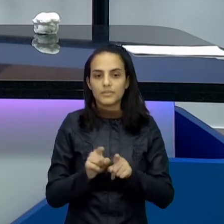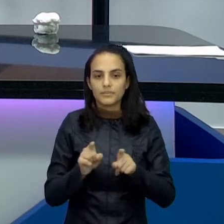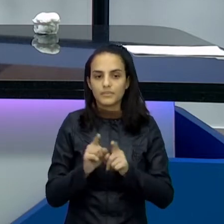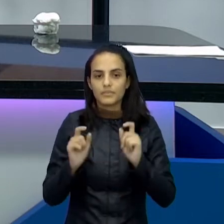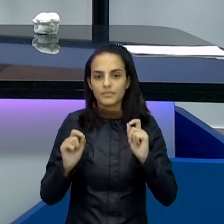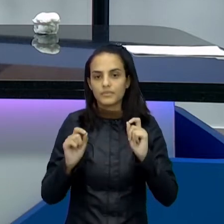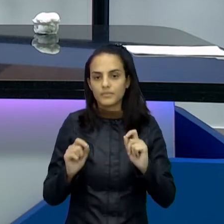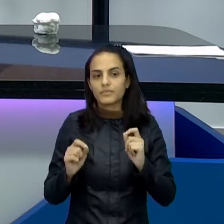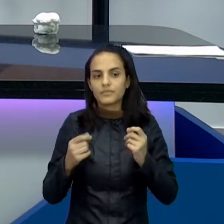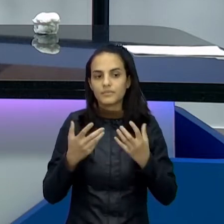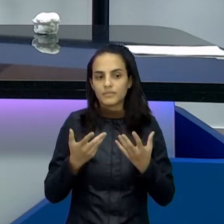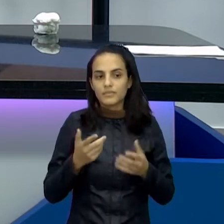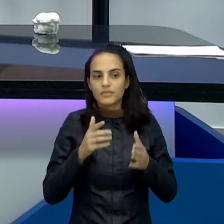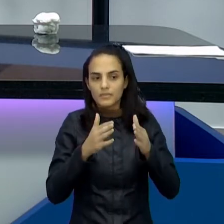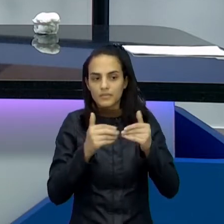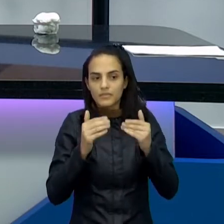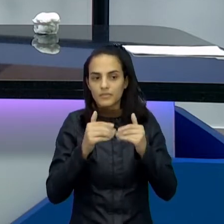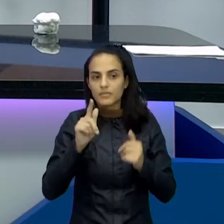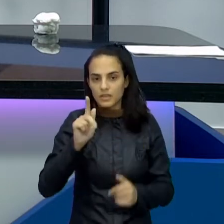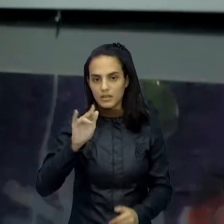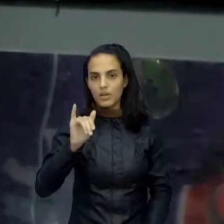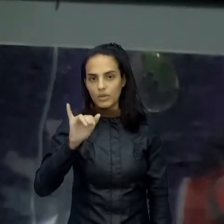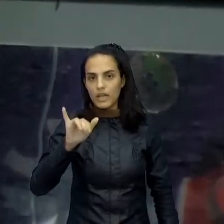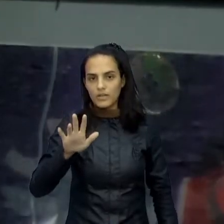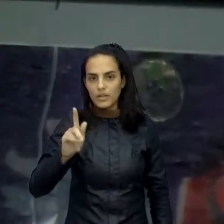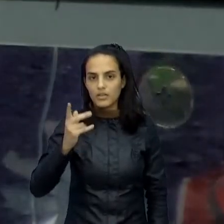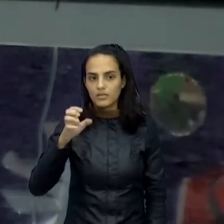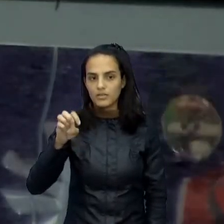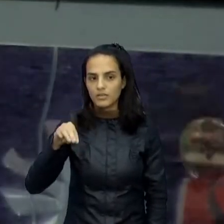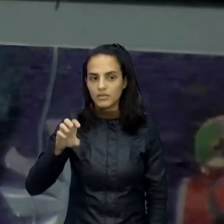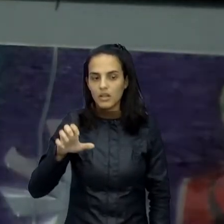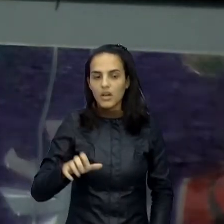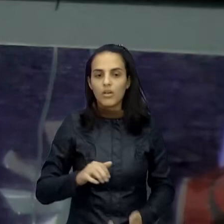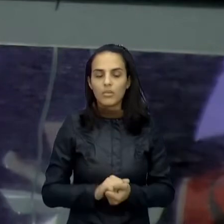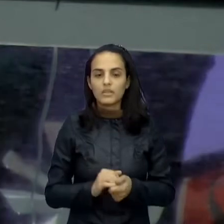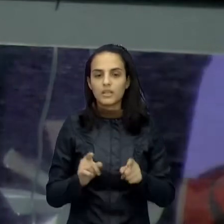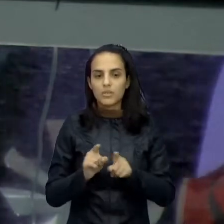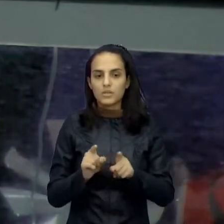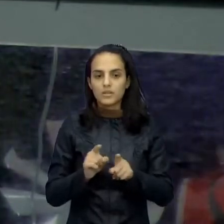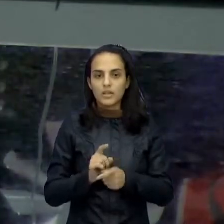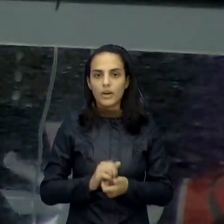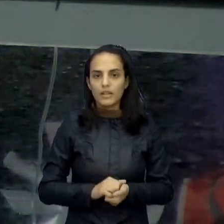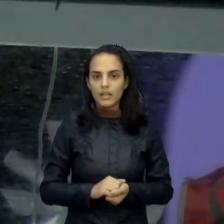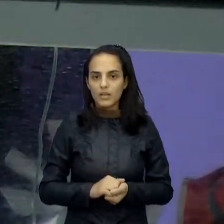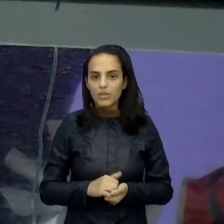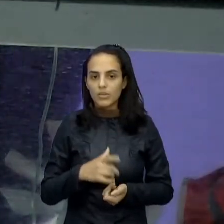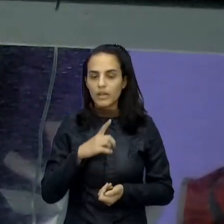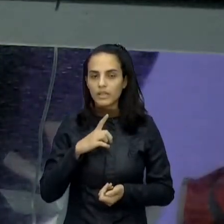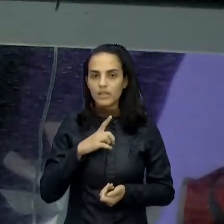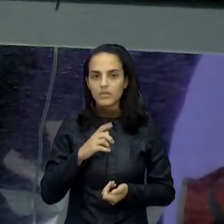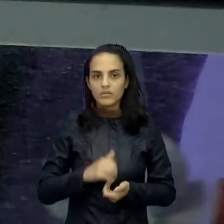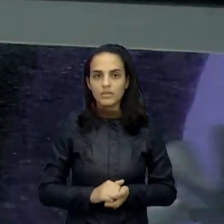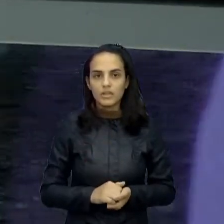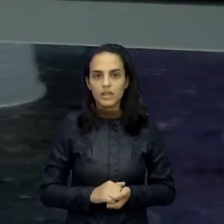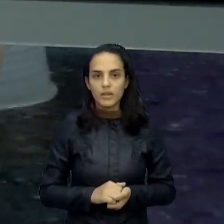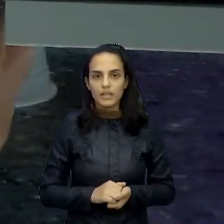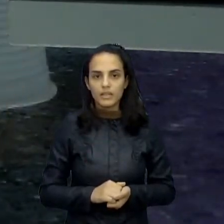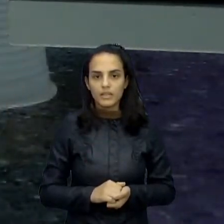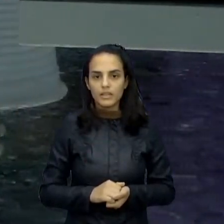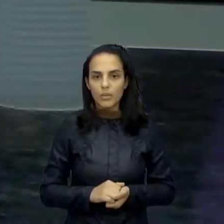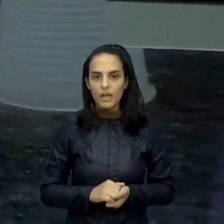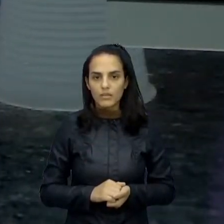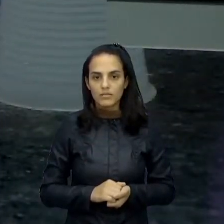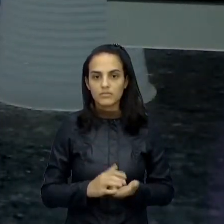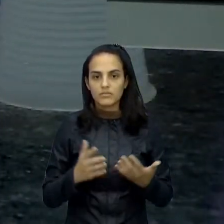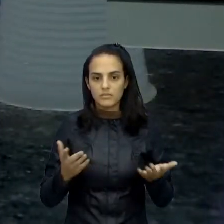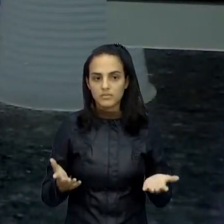pouco cansativo, vou pedir para o Gui ver, colocar aqui para a gente a câmera para ver se a gente consegue mostrar a luzinha. Deixa eu ver, chegar isso aqui mais